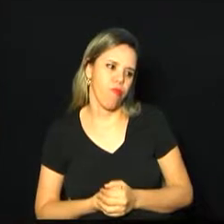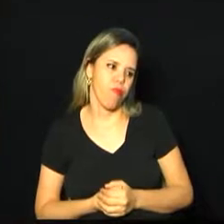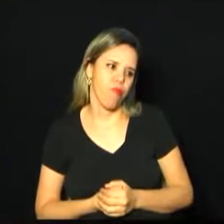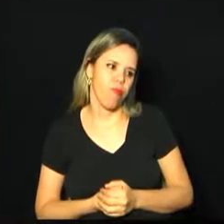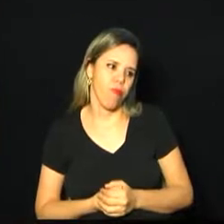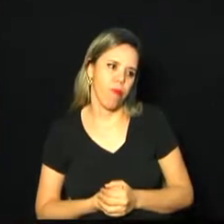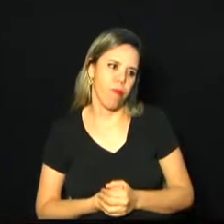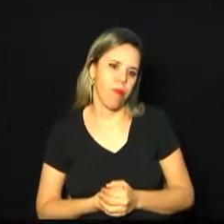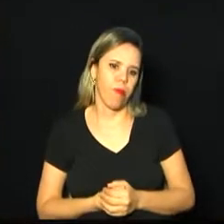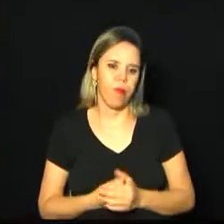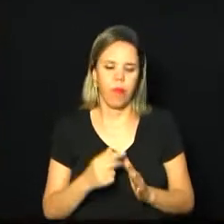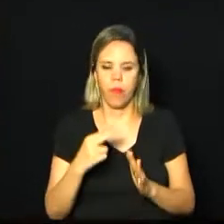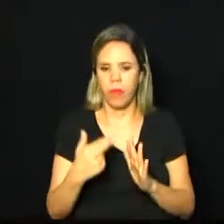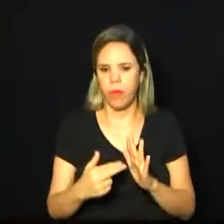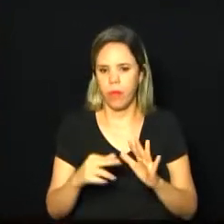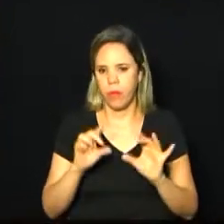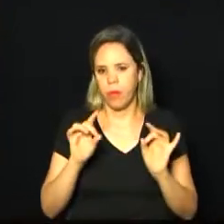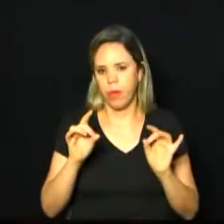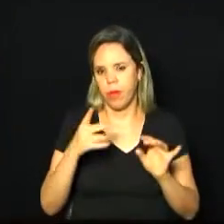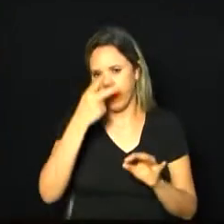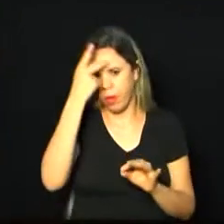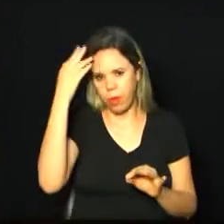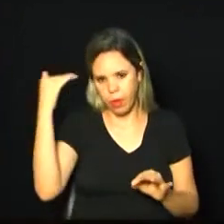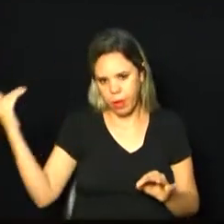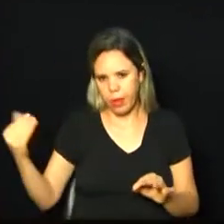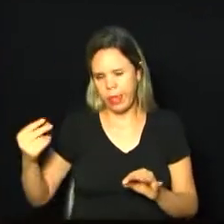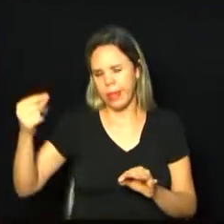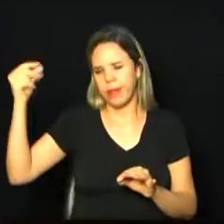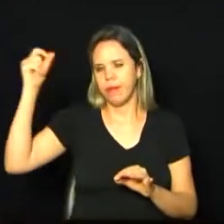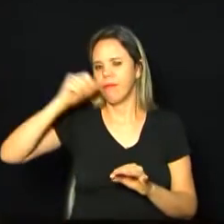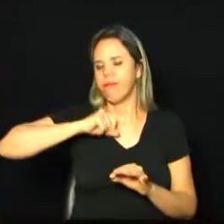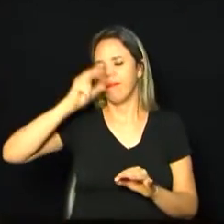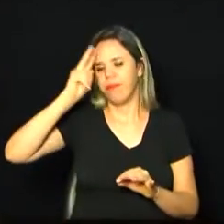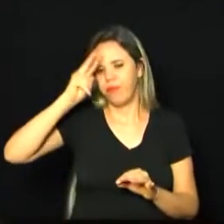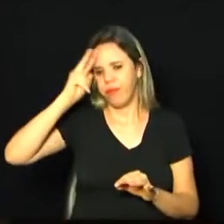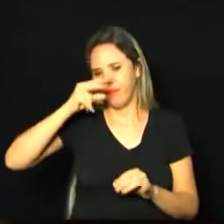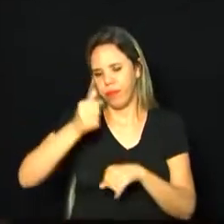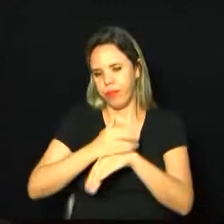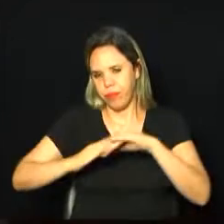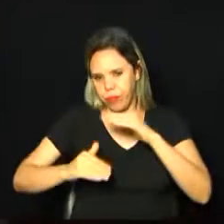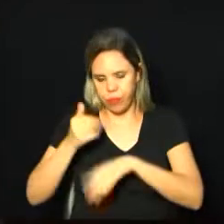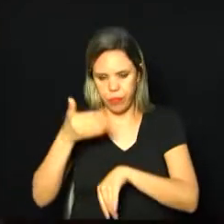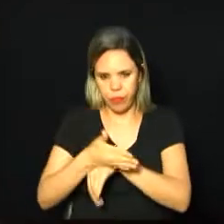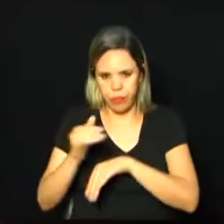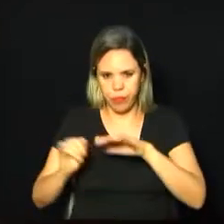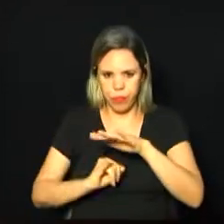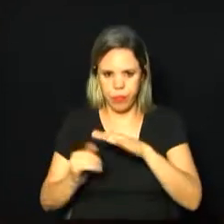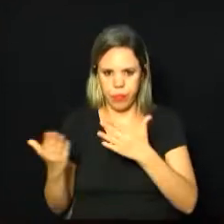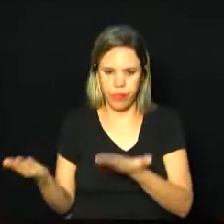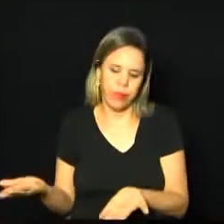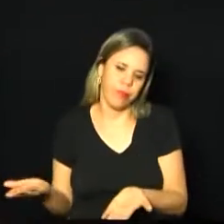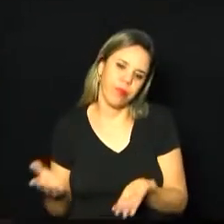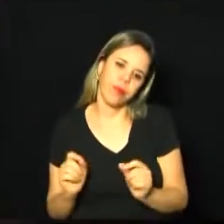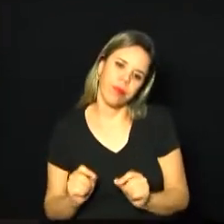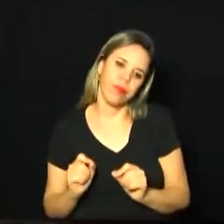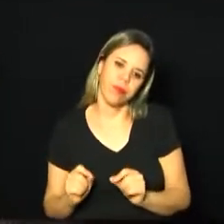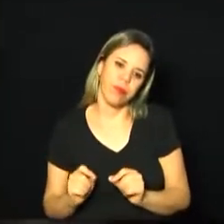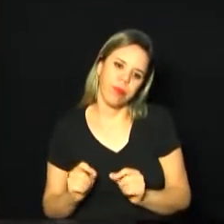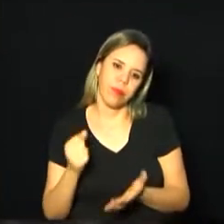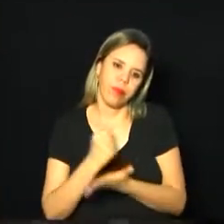Álvaro de Sousa Camargo entre outros participaram da associação Instituto profissional Bento Quirino que